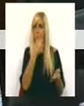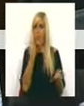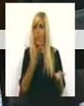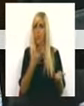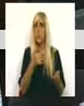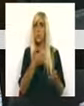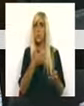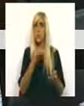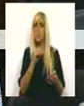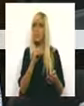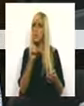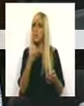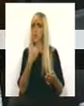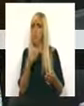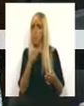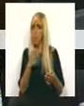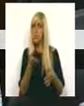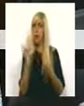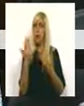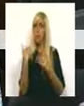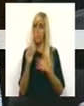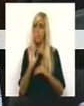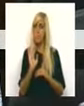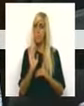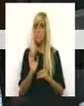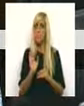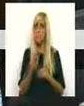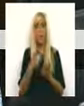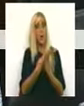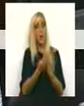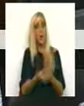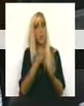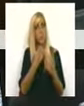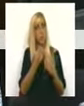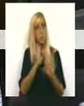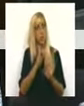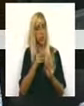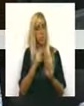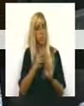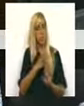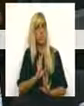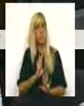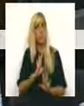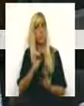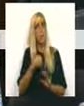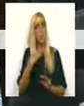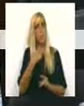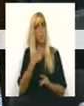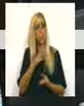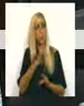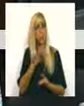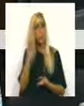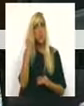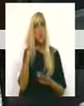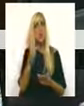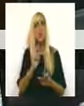de 2011 ainda. Há várias perguntas feitas e, portanto, a minha primeira pergunta é saber o que é